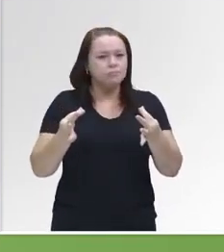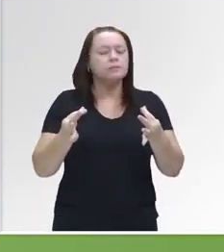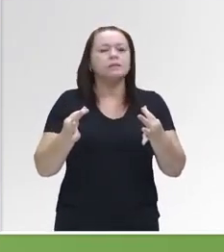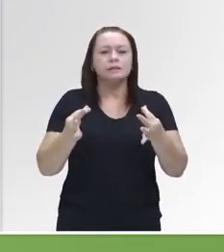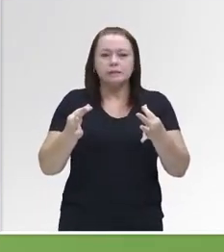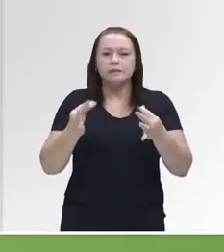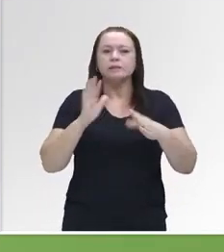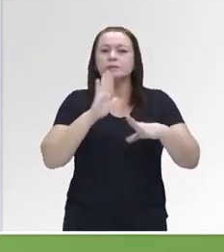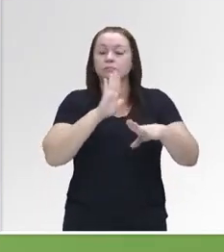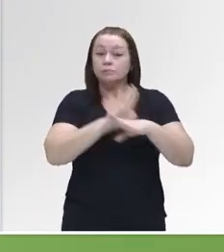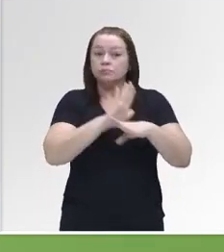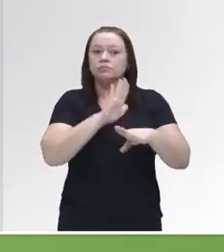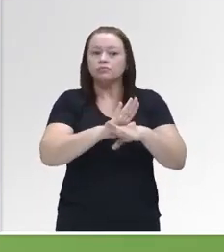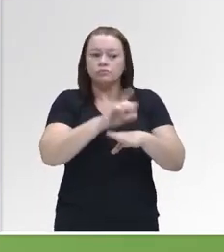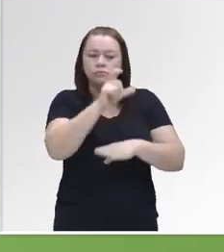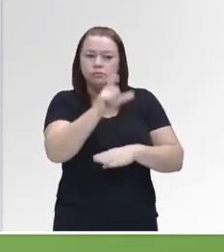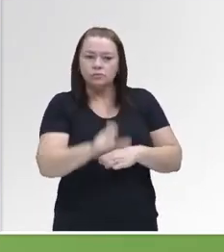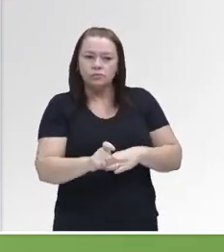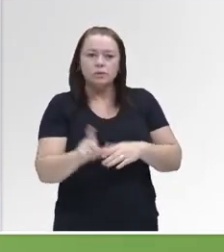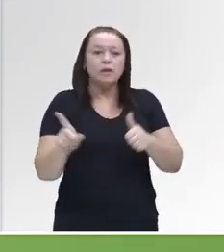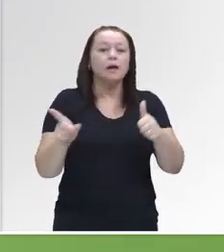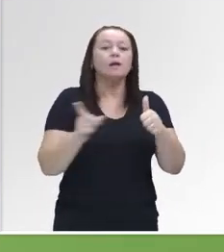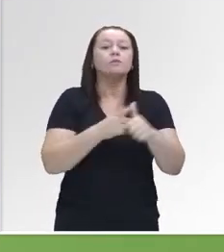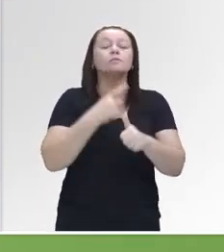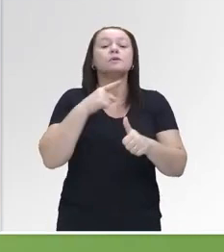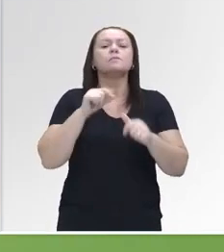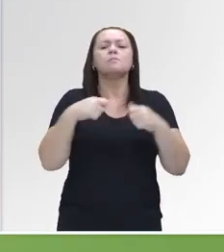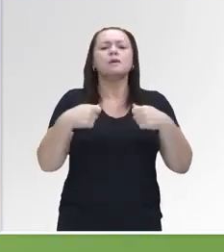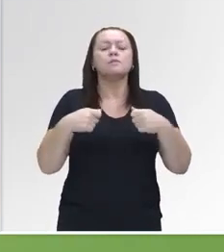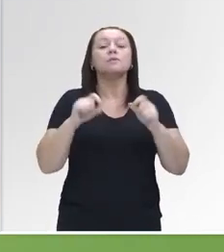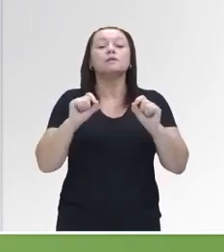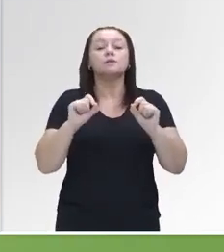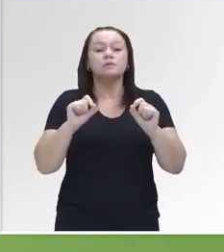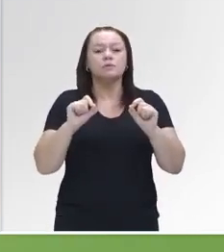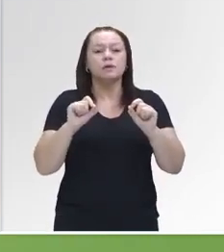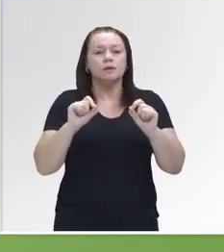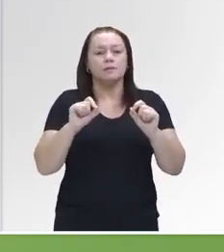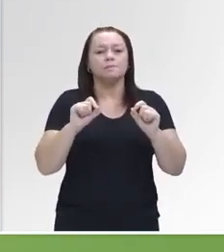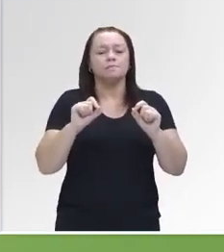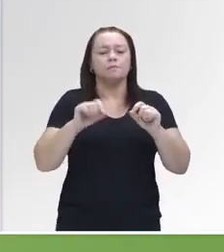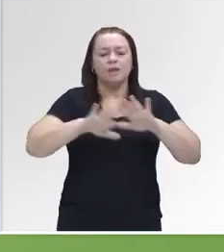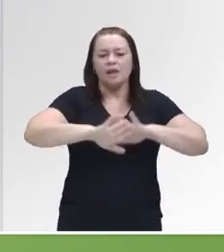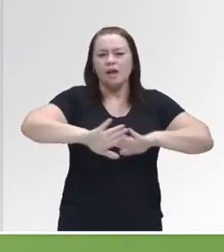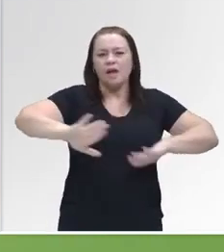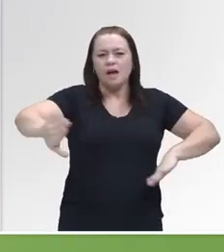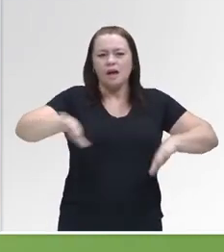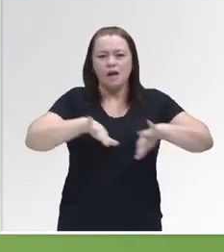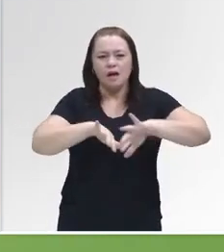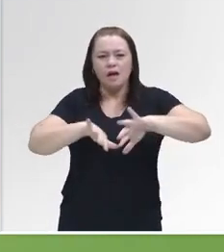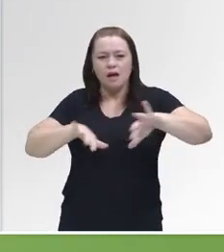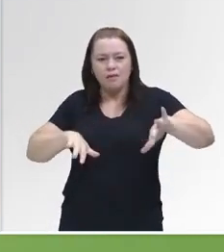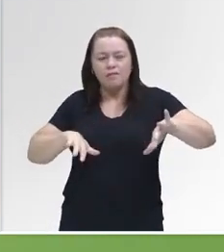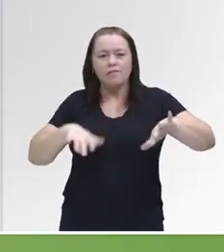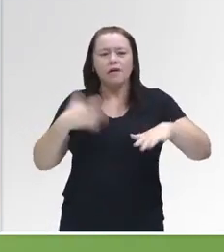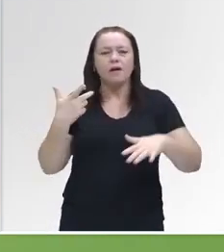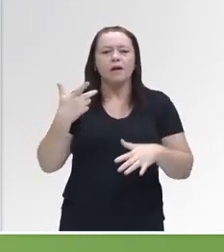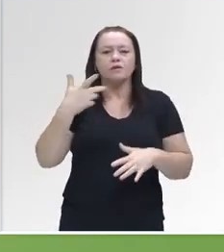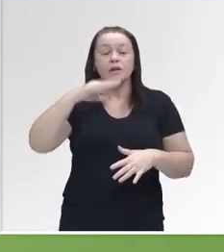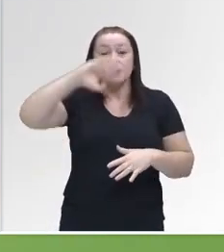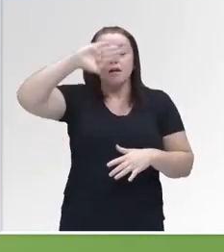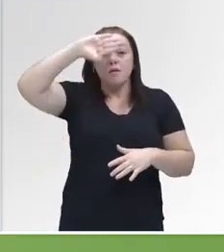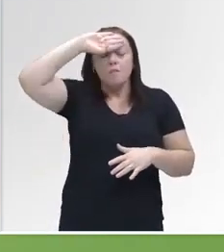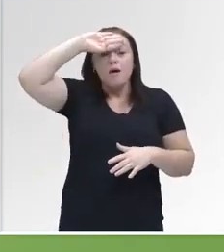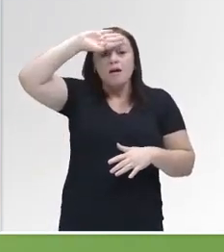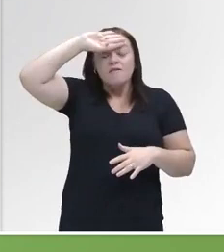tomados com essas vítimas. Em primeiro lugar, é necessário afastar do local todos os objetos que possam machucá-las, né? Porque ela está